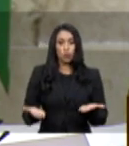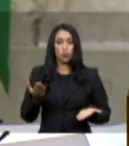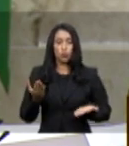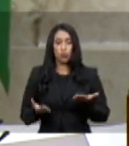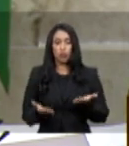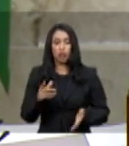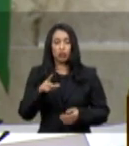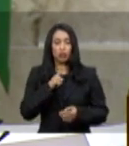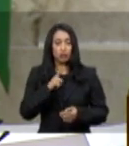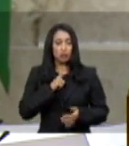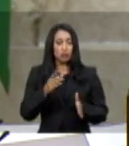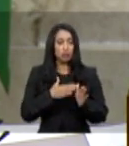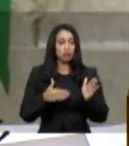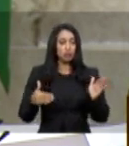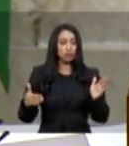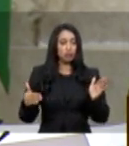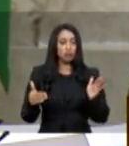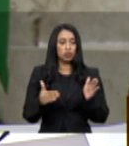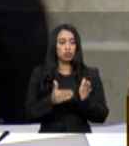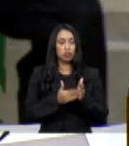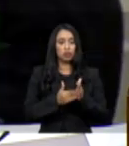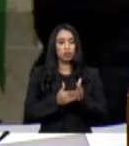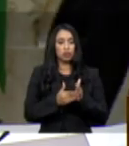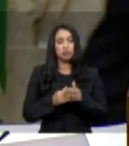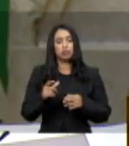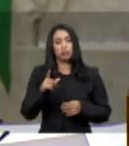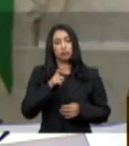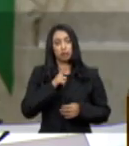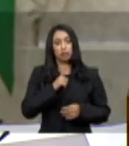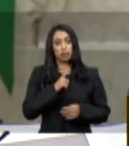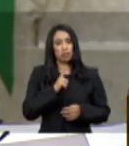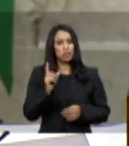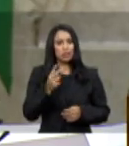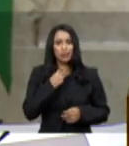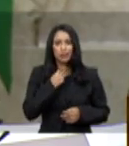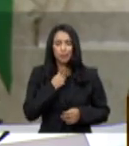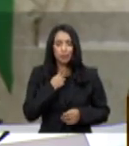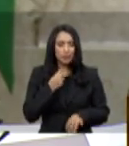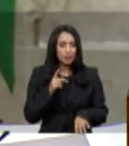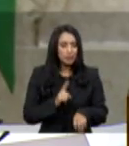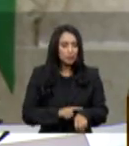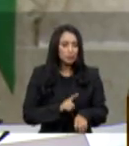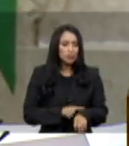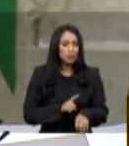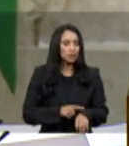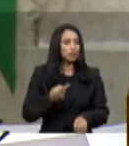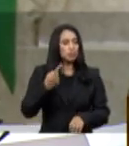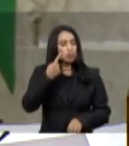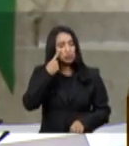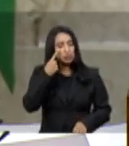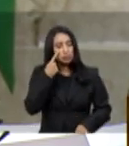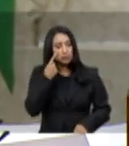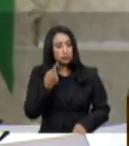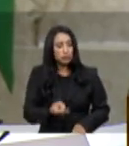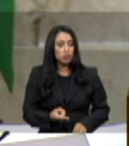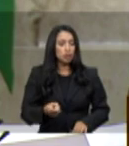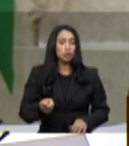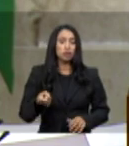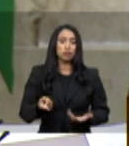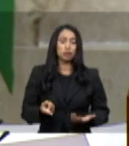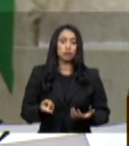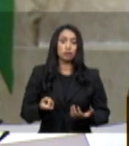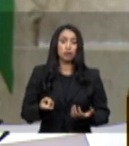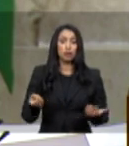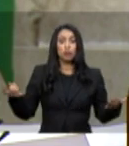que existe todos os equilíbrios que estão postos não devem ser imediatamente revistos no estado